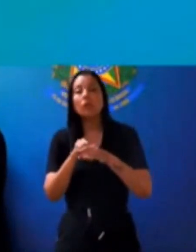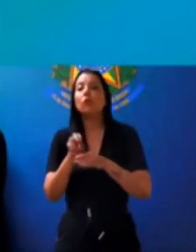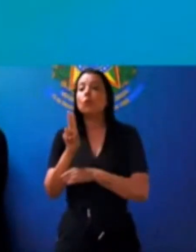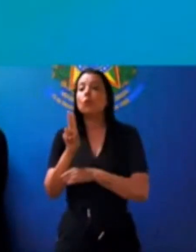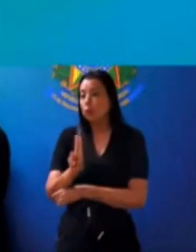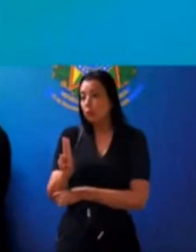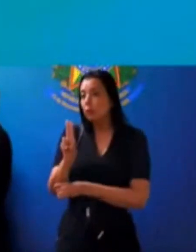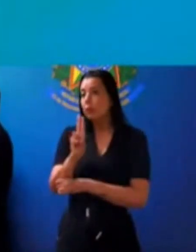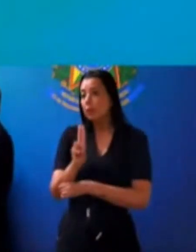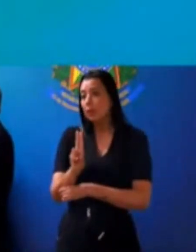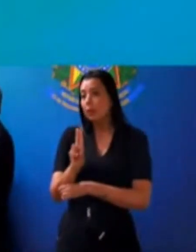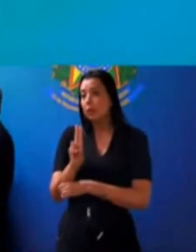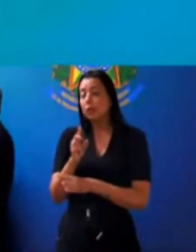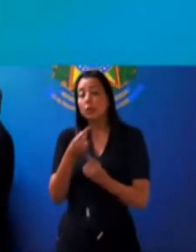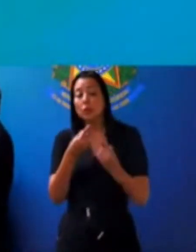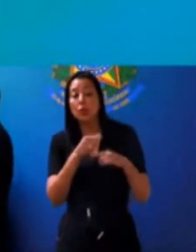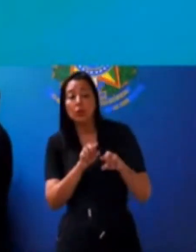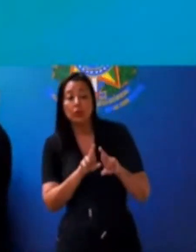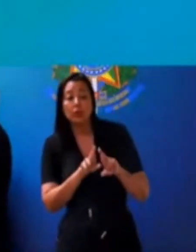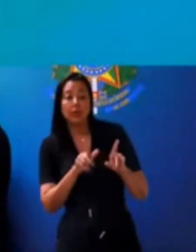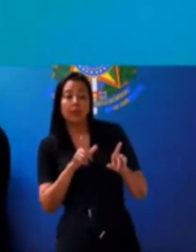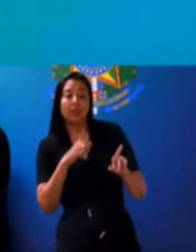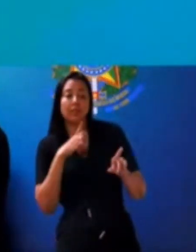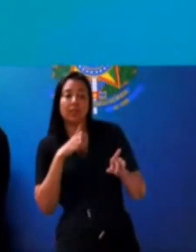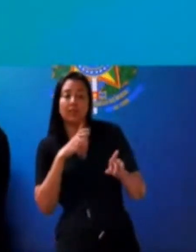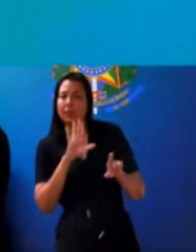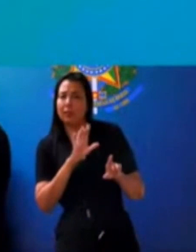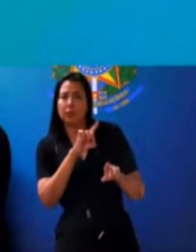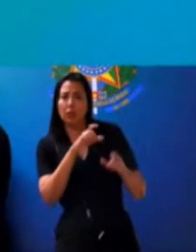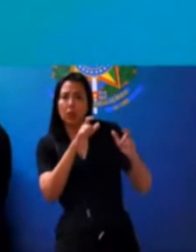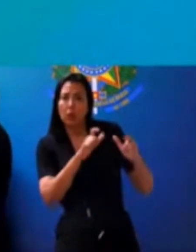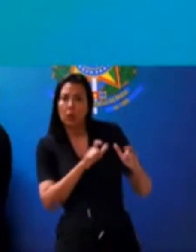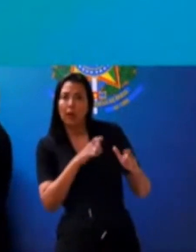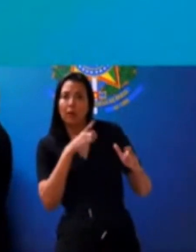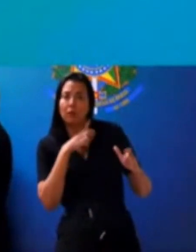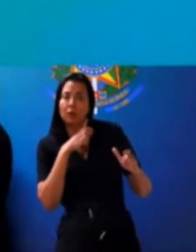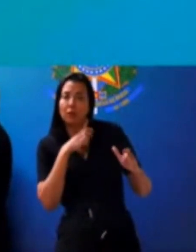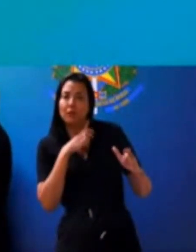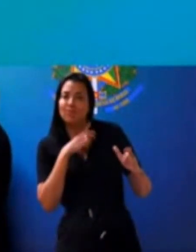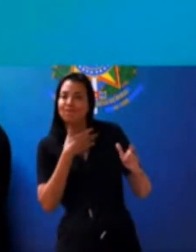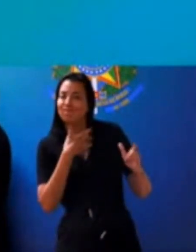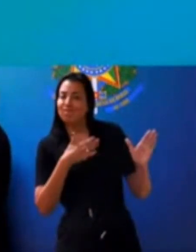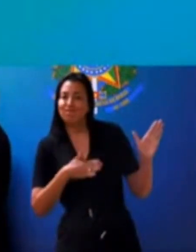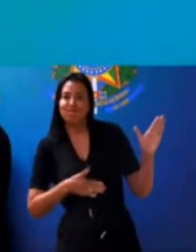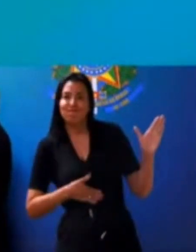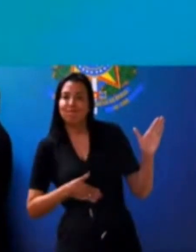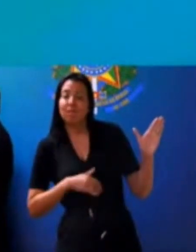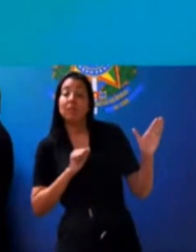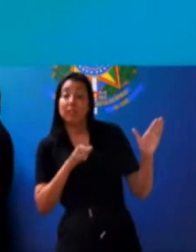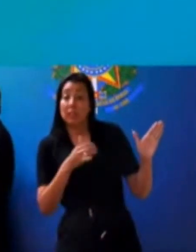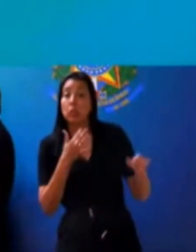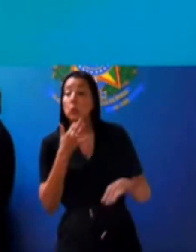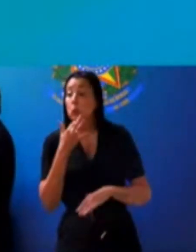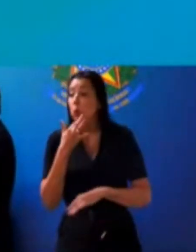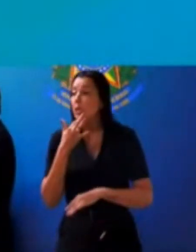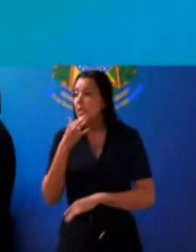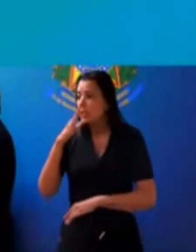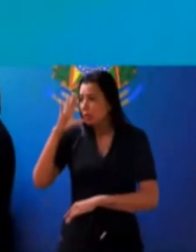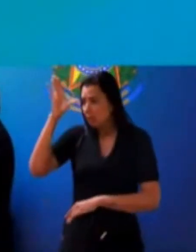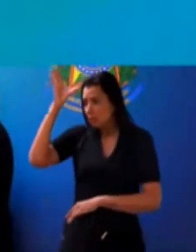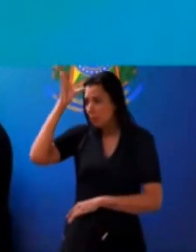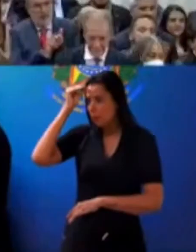Universidade é o contrário da narrativa que se tinha não é lugar de balbúrdia é lugar do conhecimento